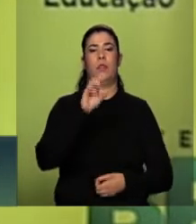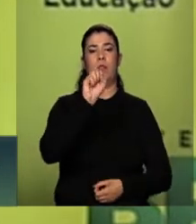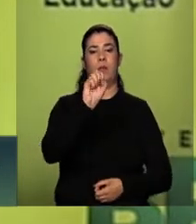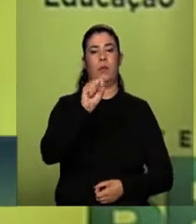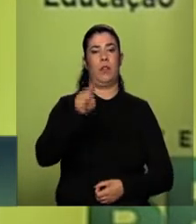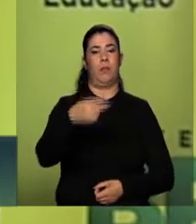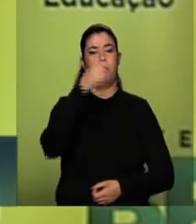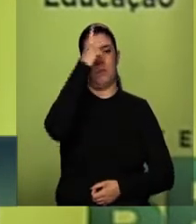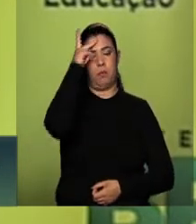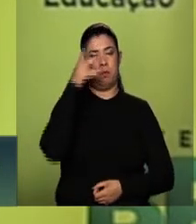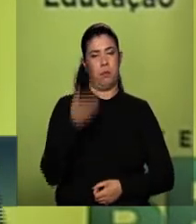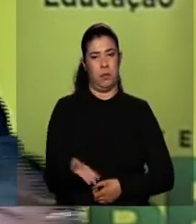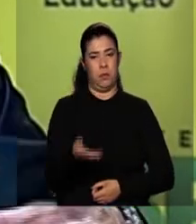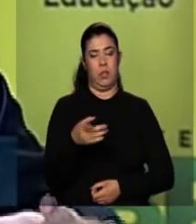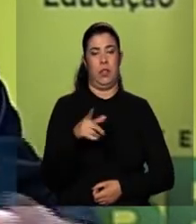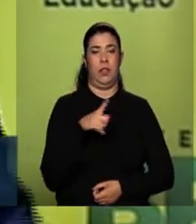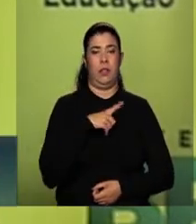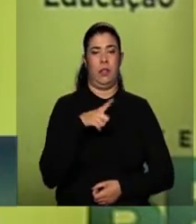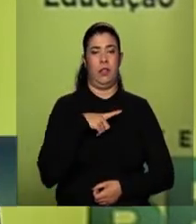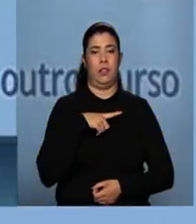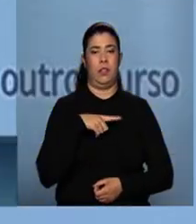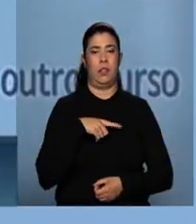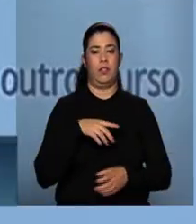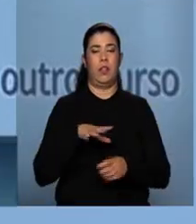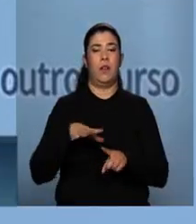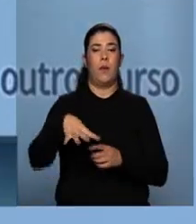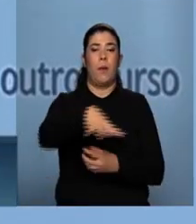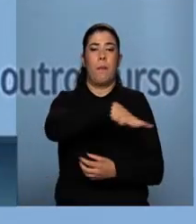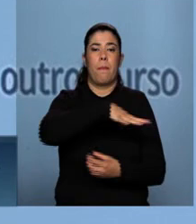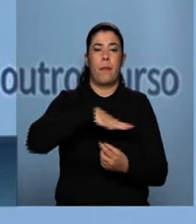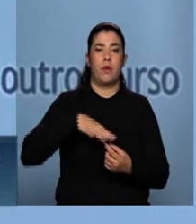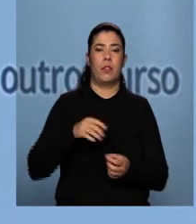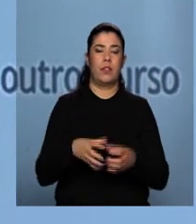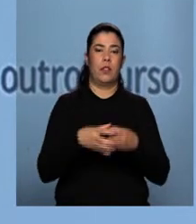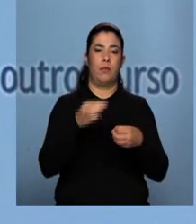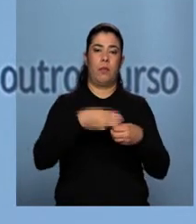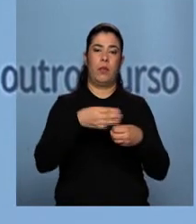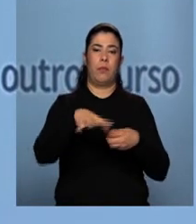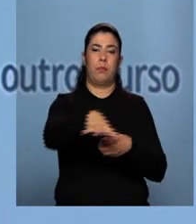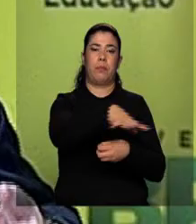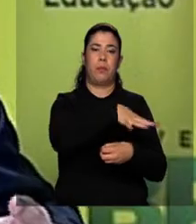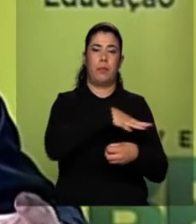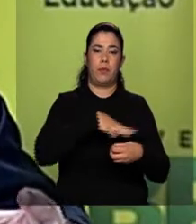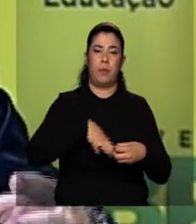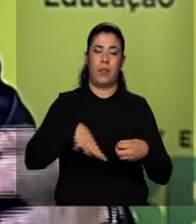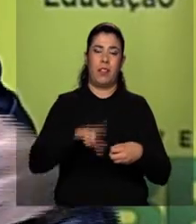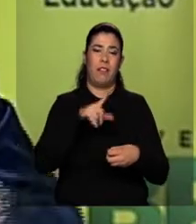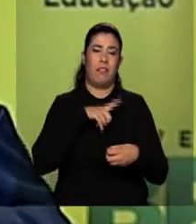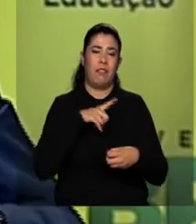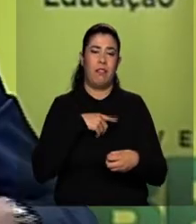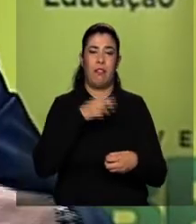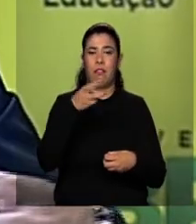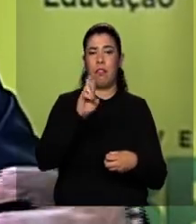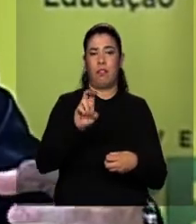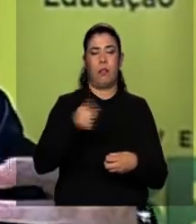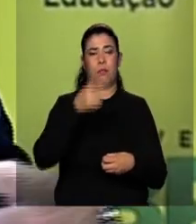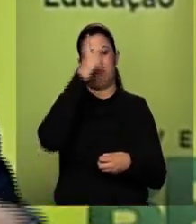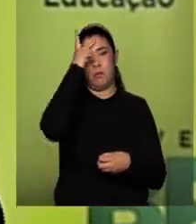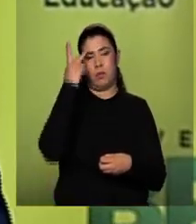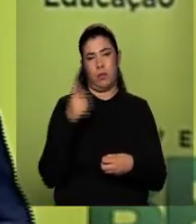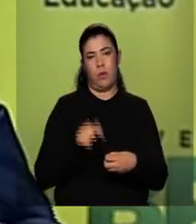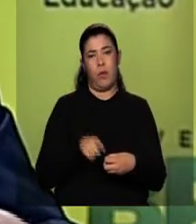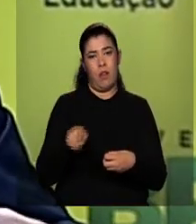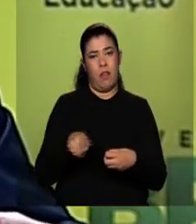na região em que ele está situado, vários municípios com 30, com 5, com 2 mil habitantes, esses municípios